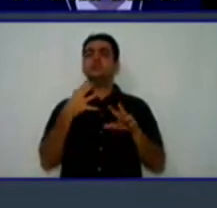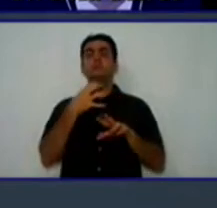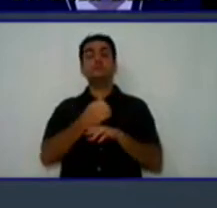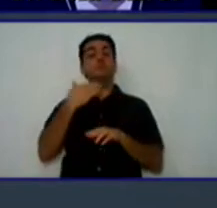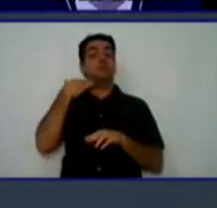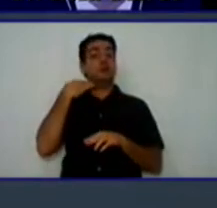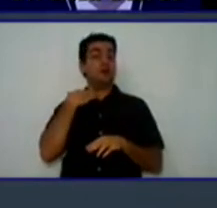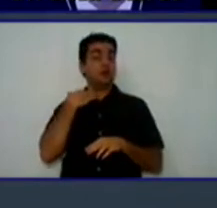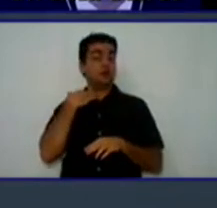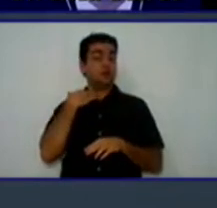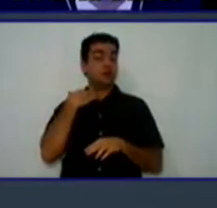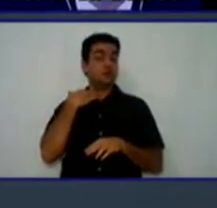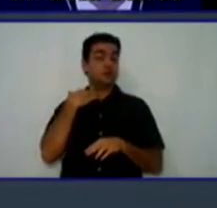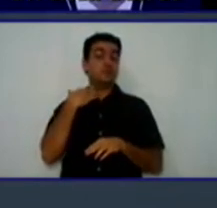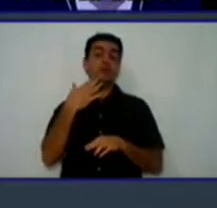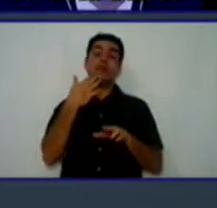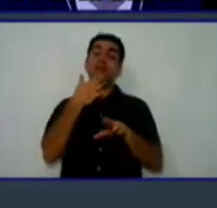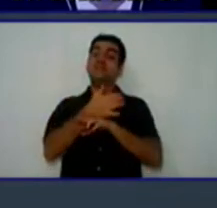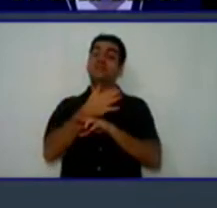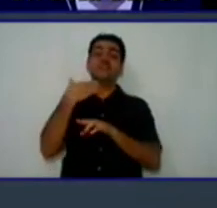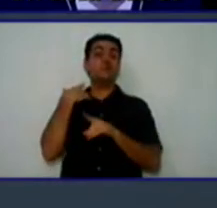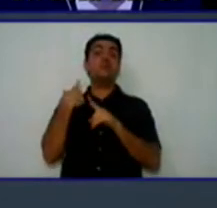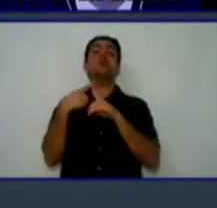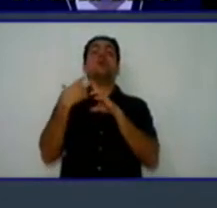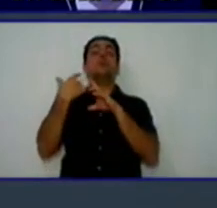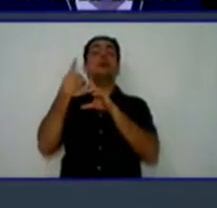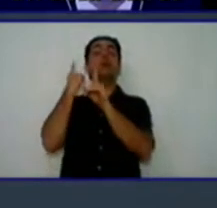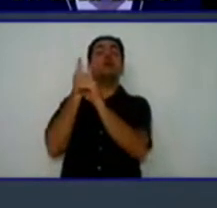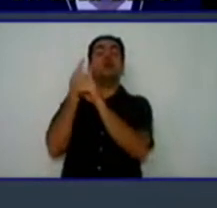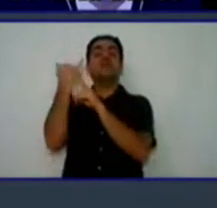bancário, quebra de sigilo que foi